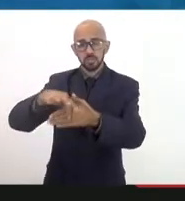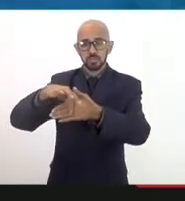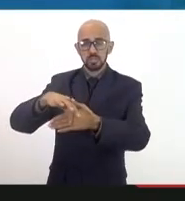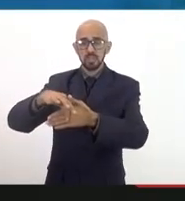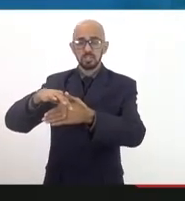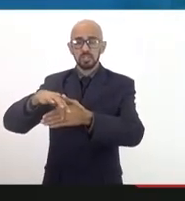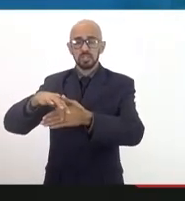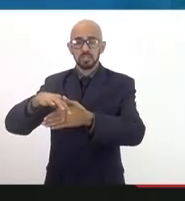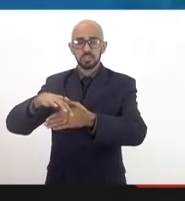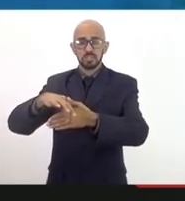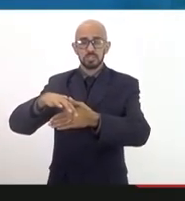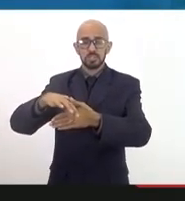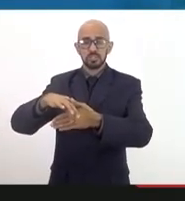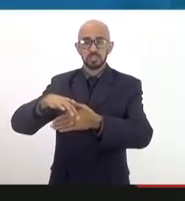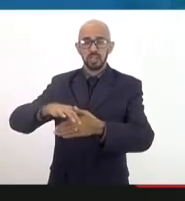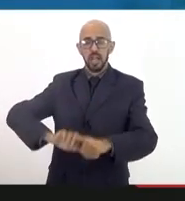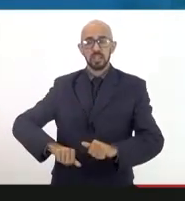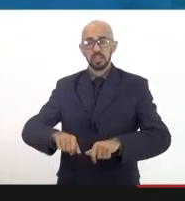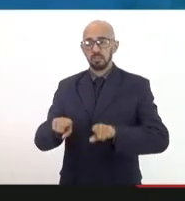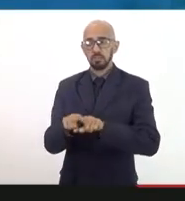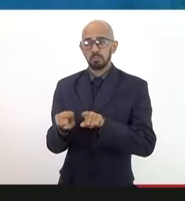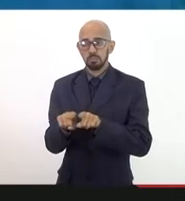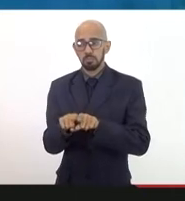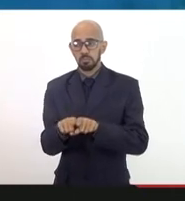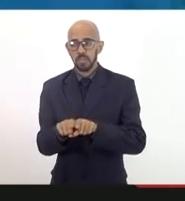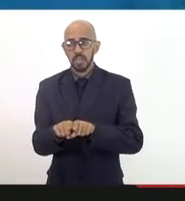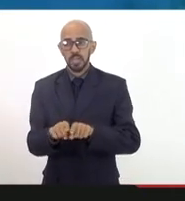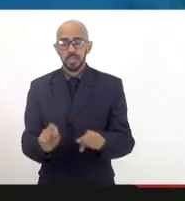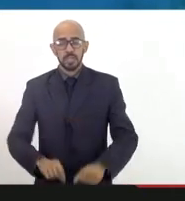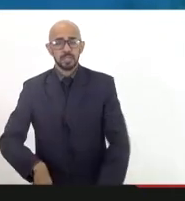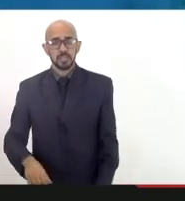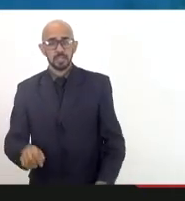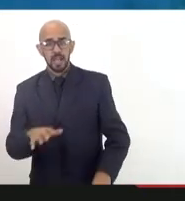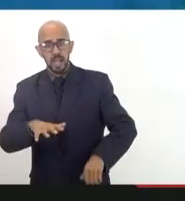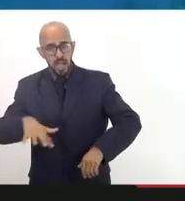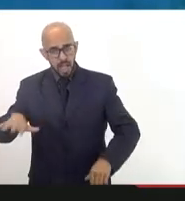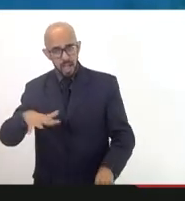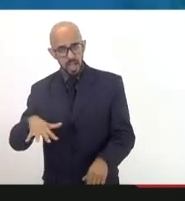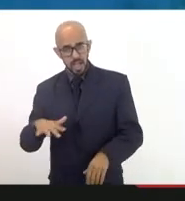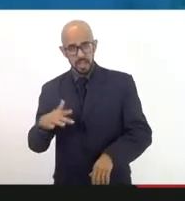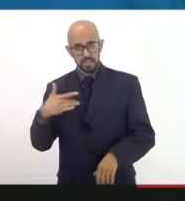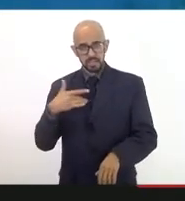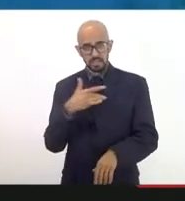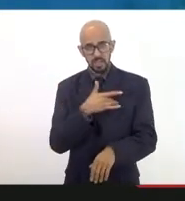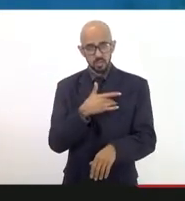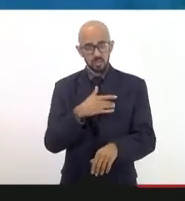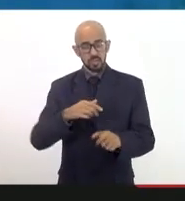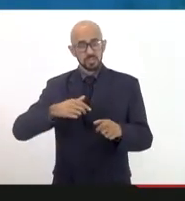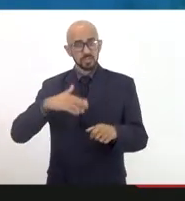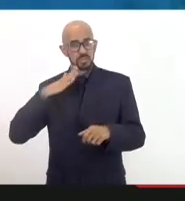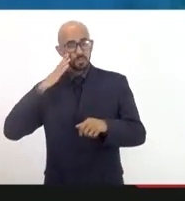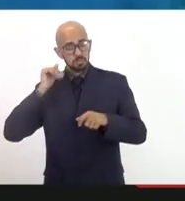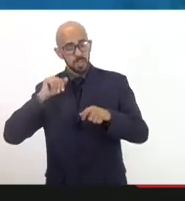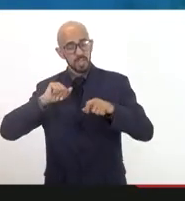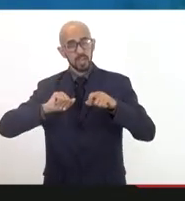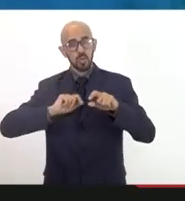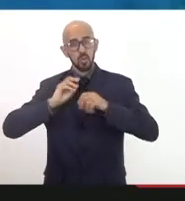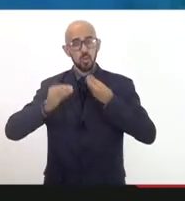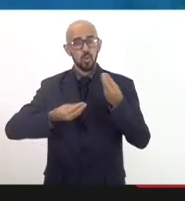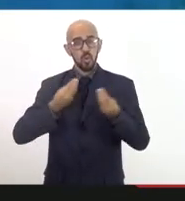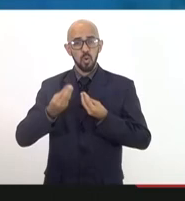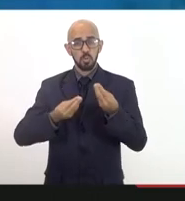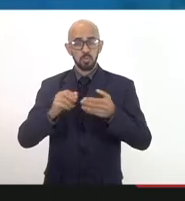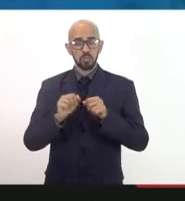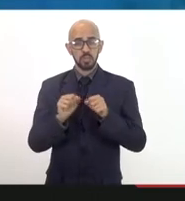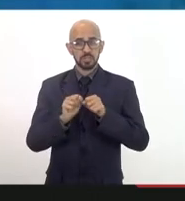do Rio de Janeiro, na área estadual com a deputada Marta Rocha, mostrar que é importante rever a maneira do enfrentamento da tuberculose, rever